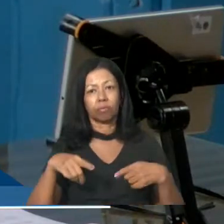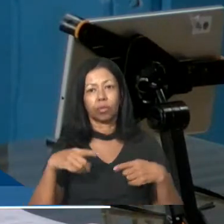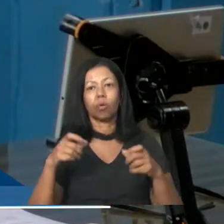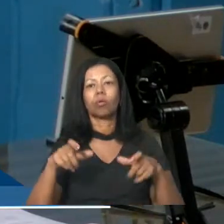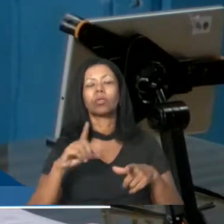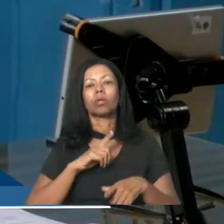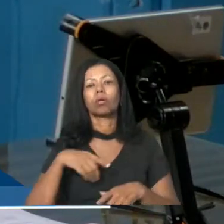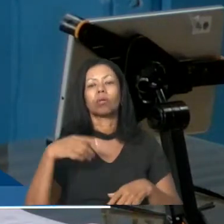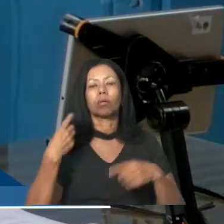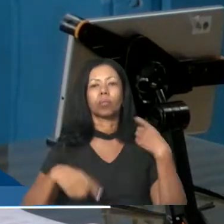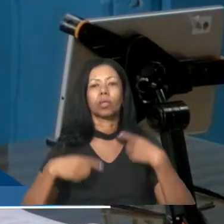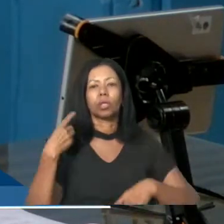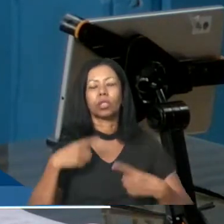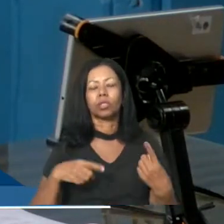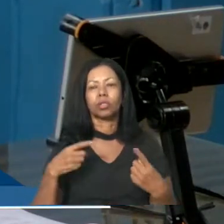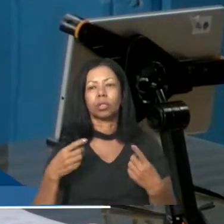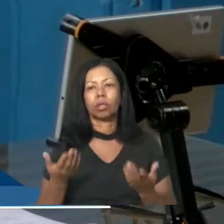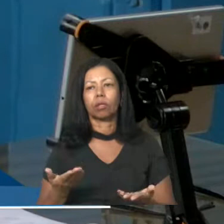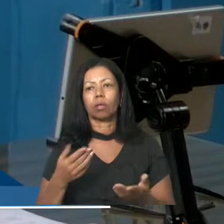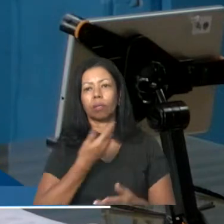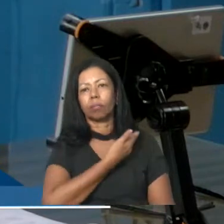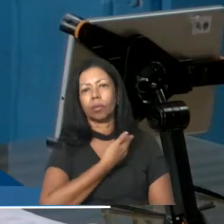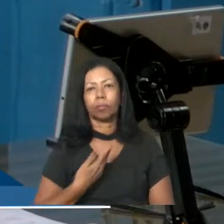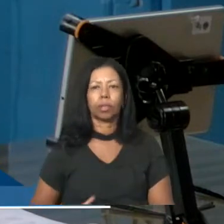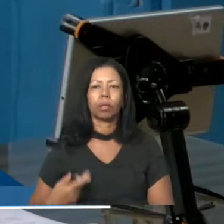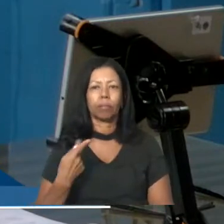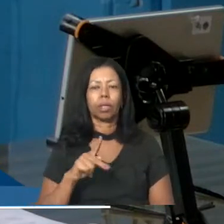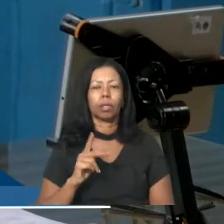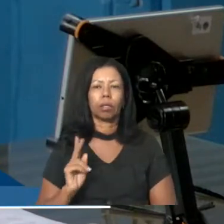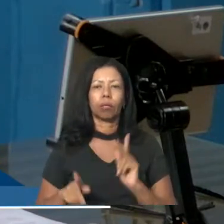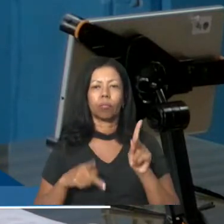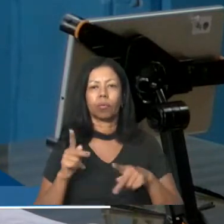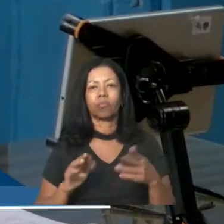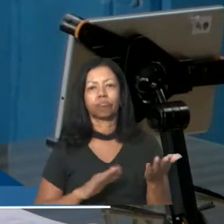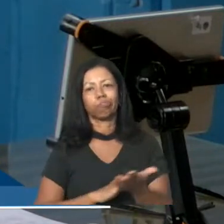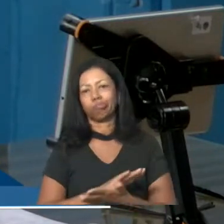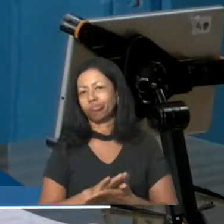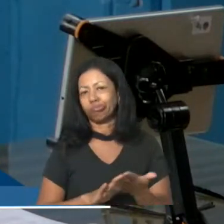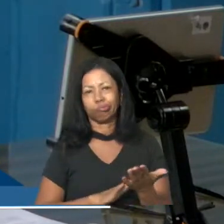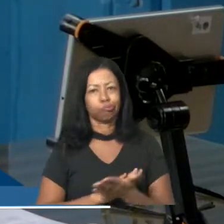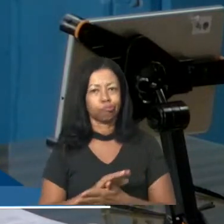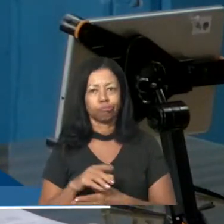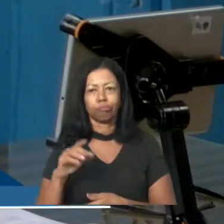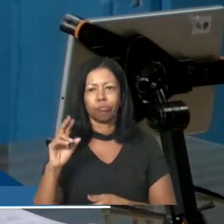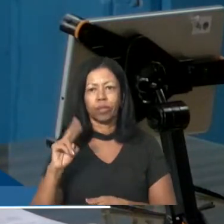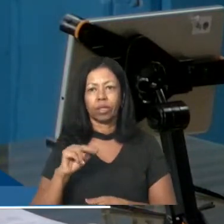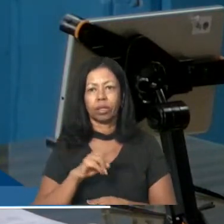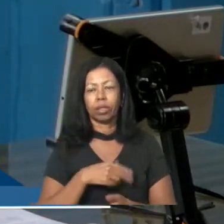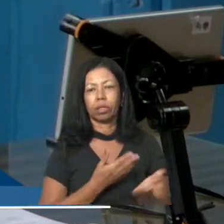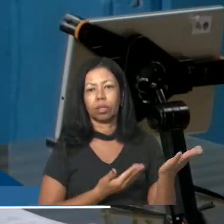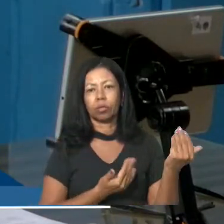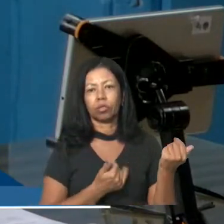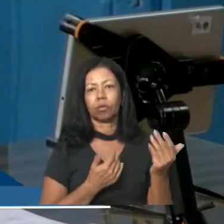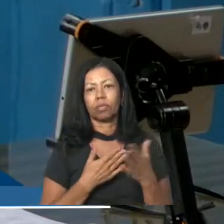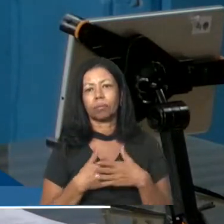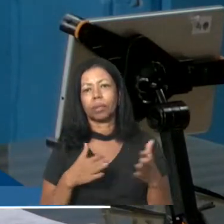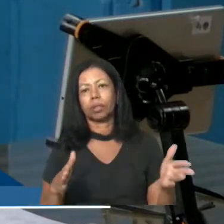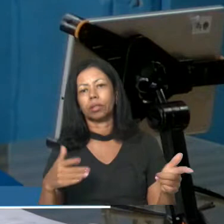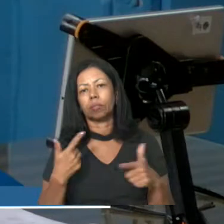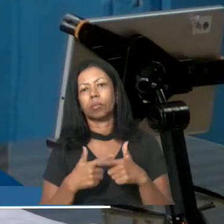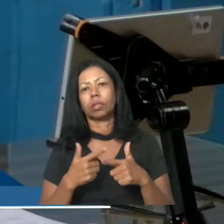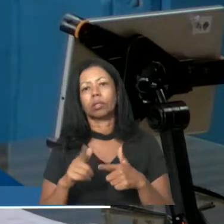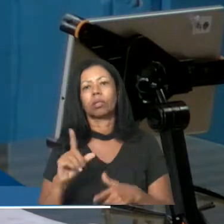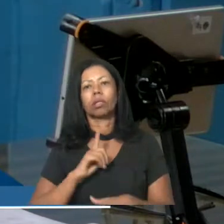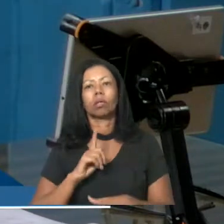uma política efetiva, pública, para o povo? Nada, nem os nossos jovens. Perdidos, porque não temos